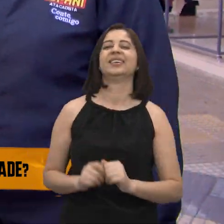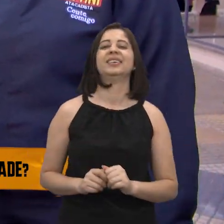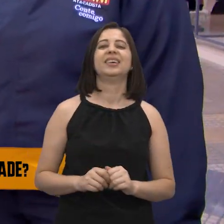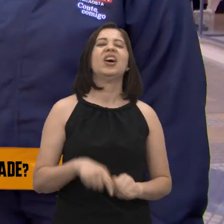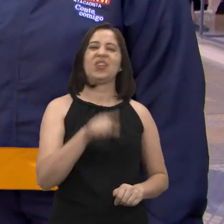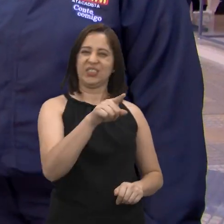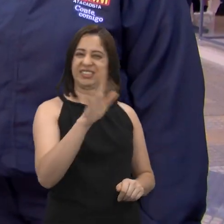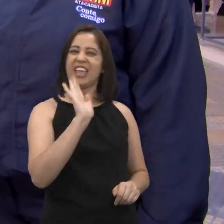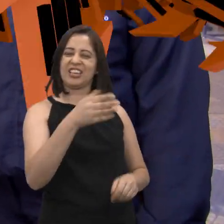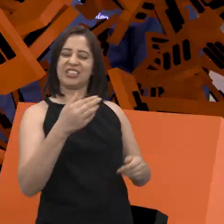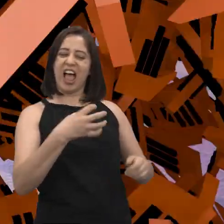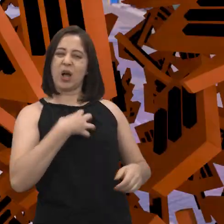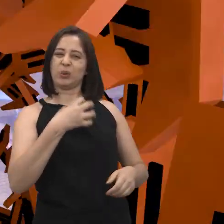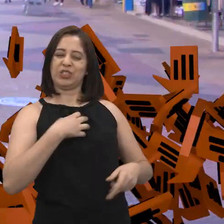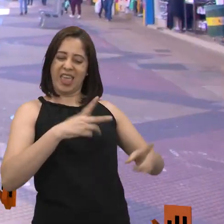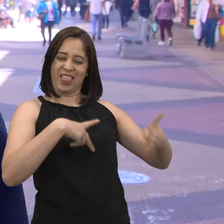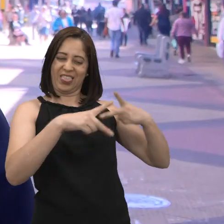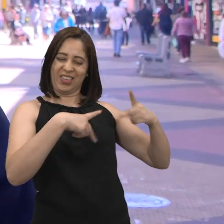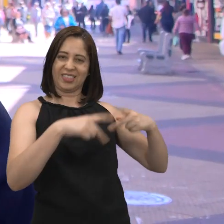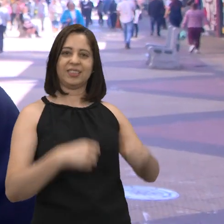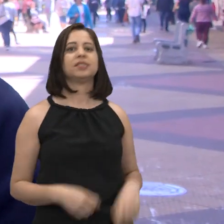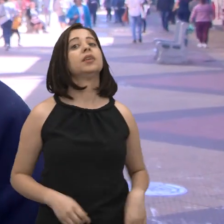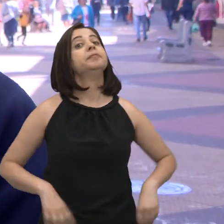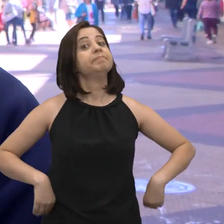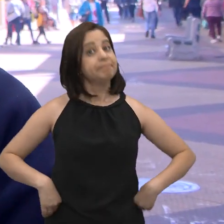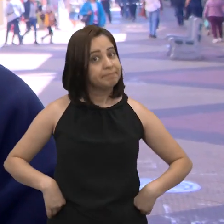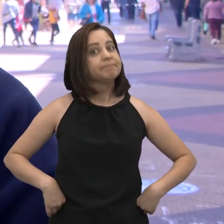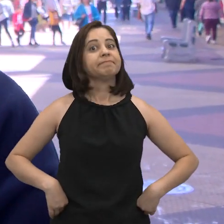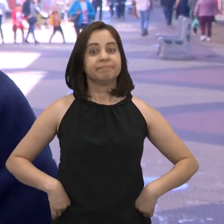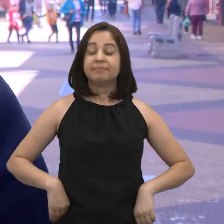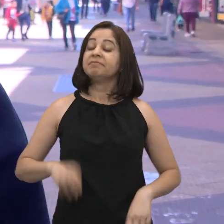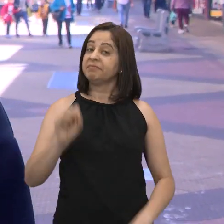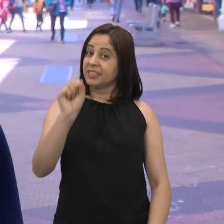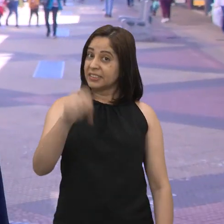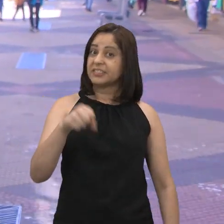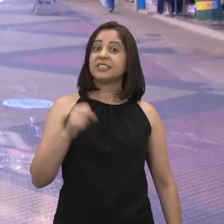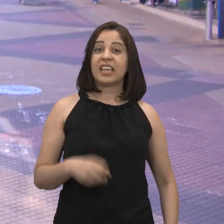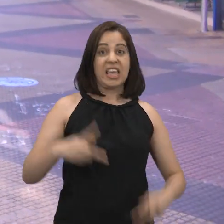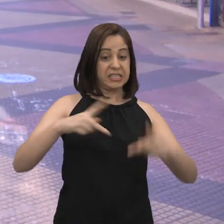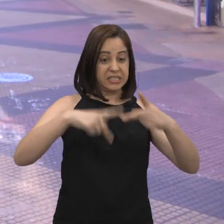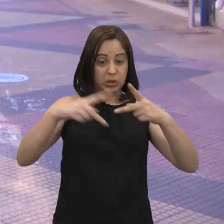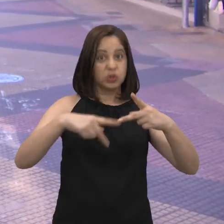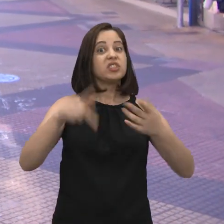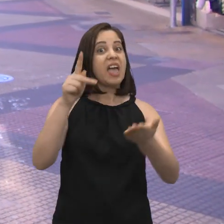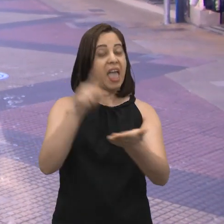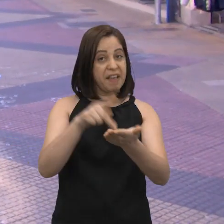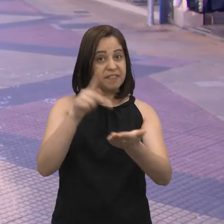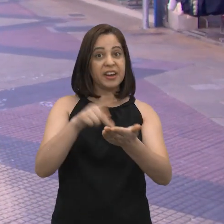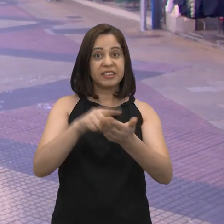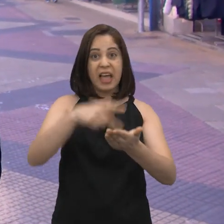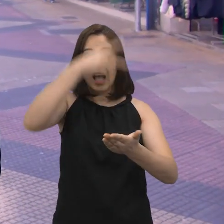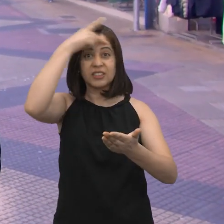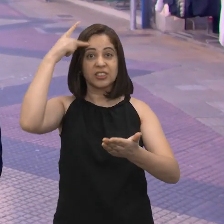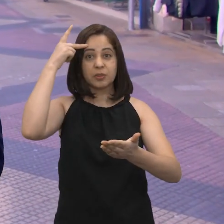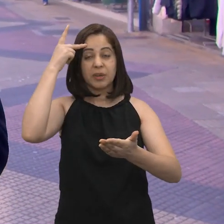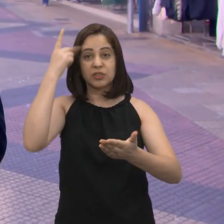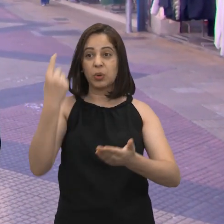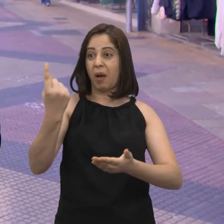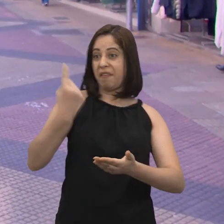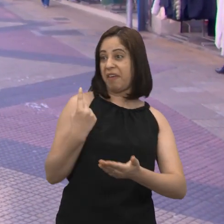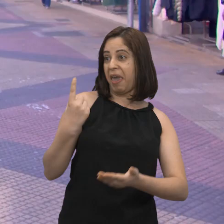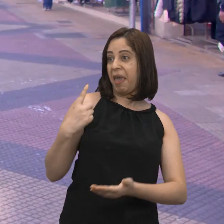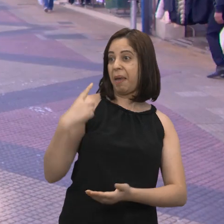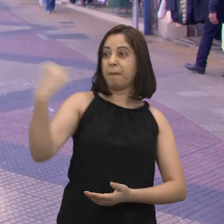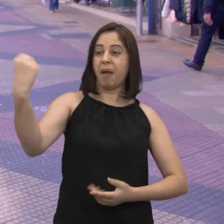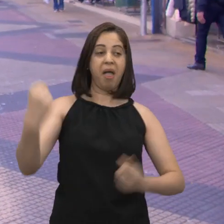joseense total, então. Sim. É, galera, eu acho que o ditado tem total razão. São José dos Campos parece sim ser uma cidade de